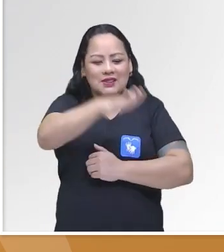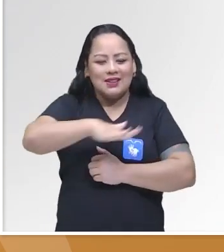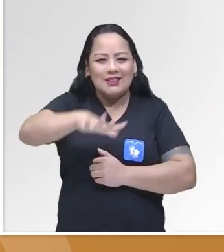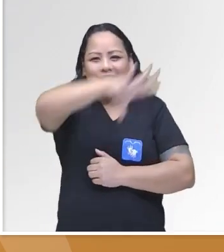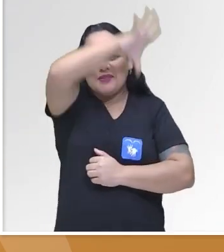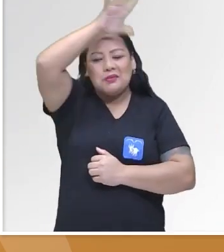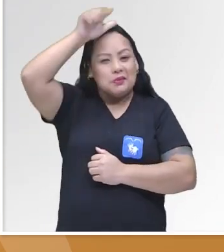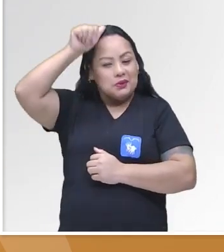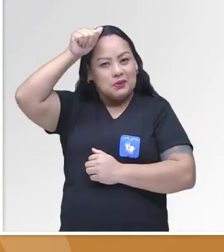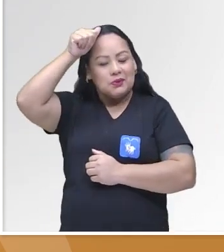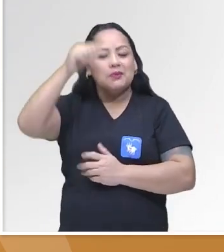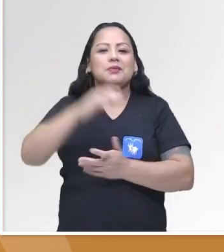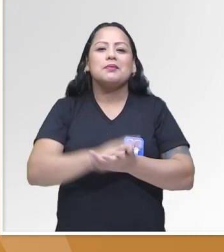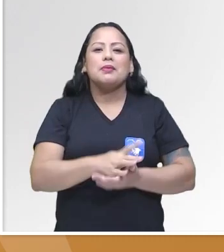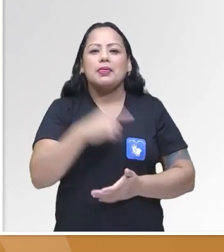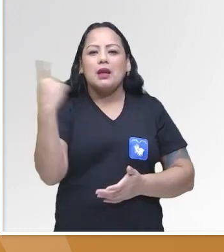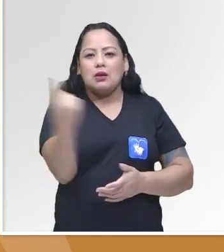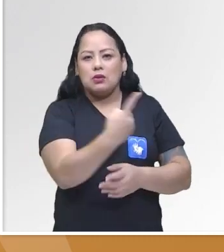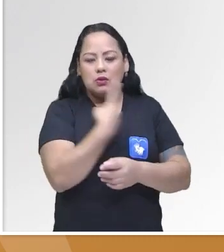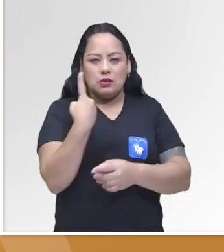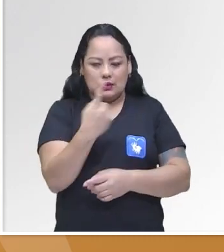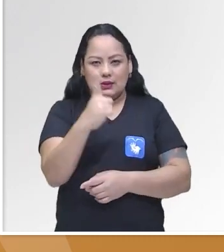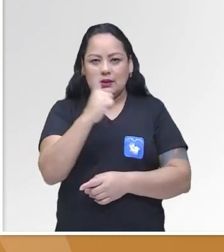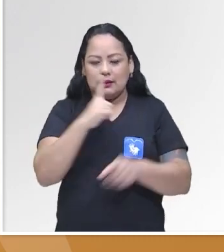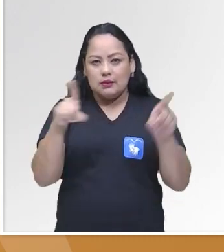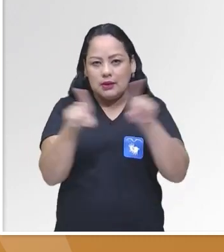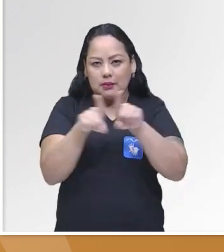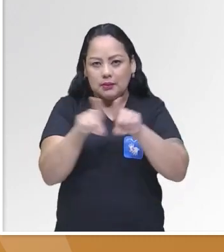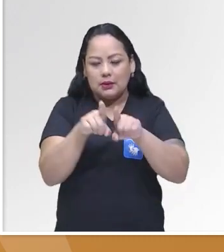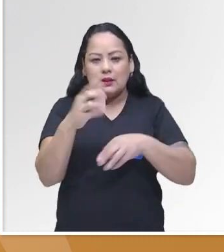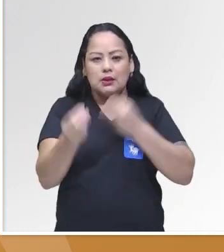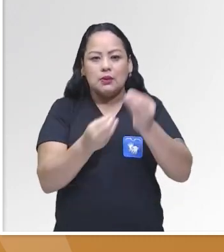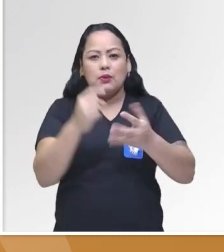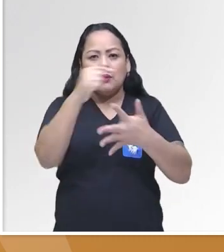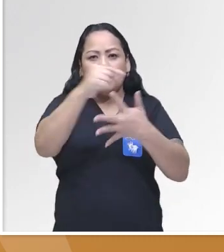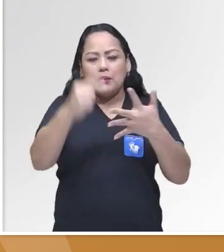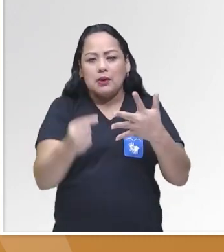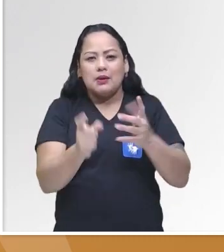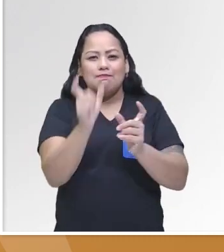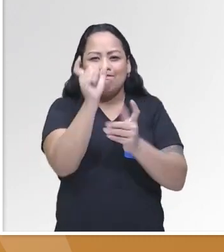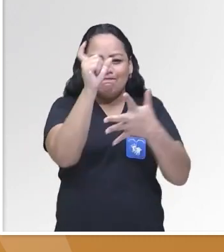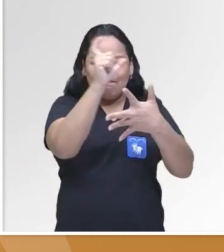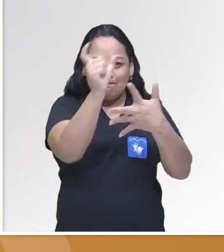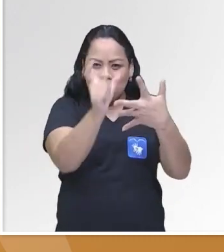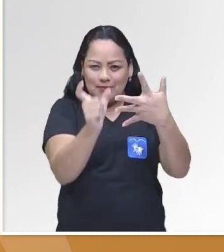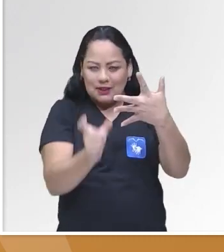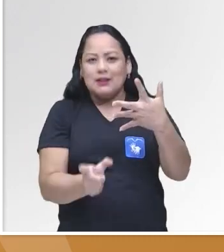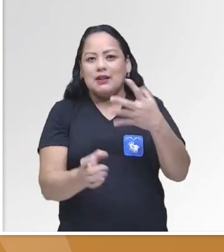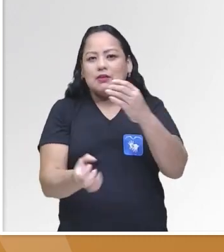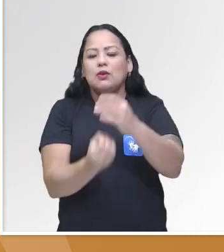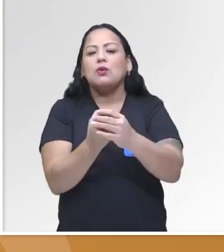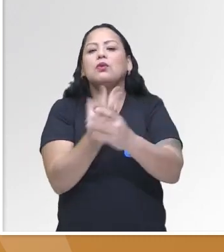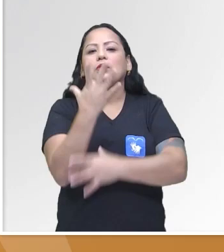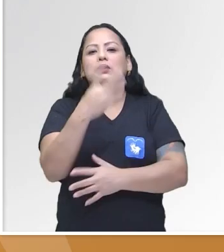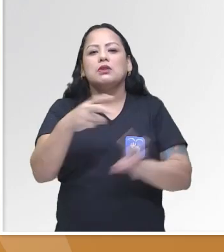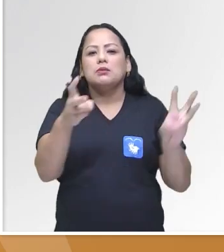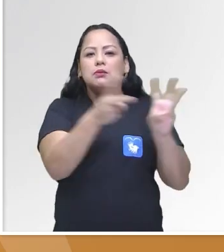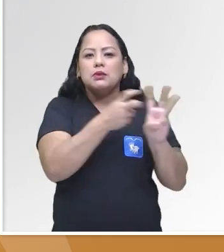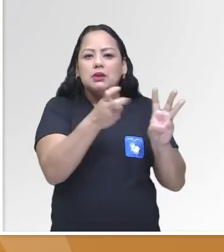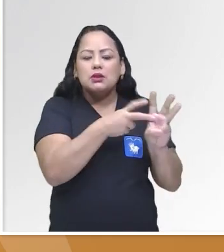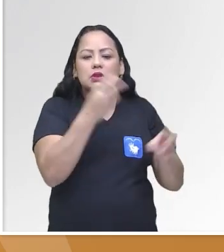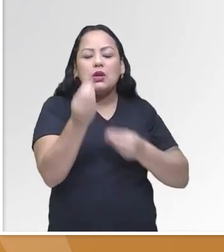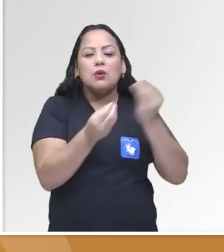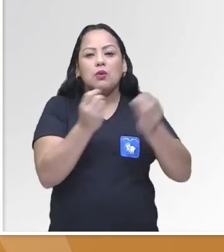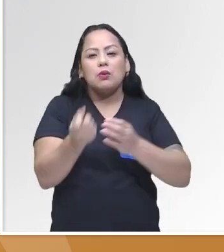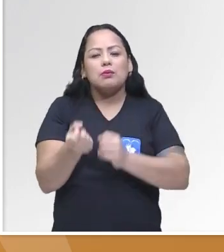não é verdade? Nós temos também a questão de muitas palavras de origem indígena, dessa